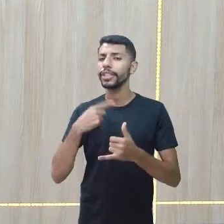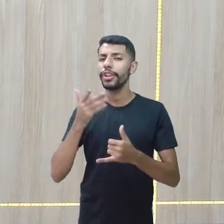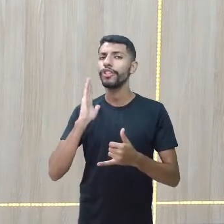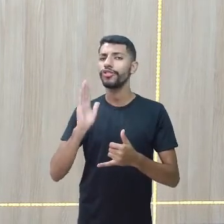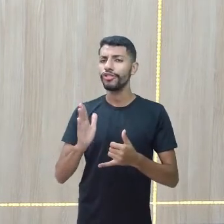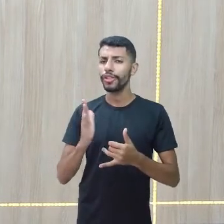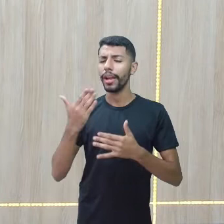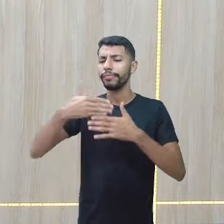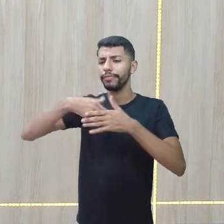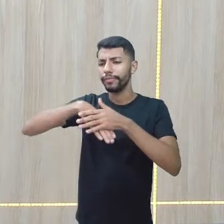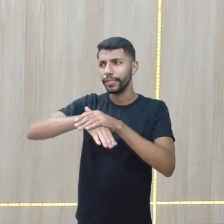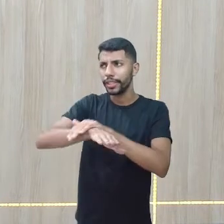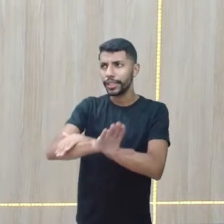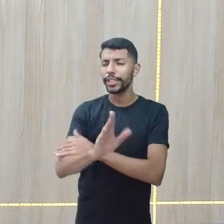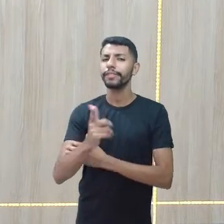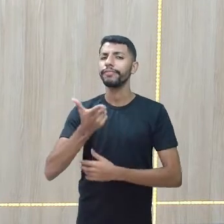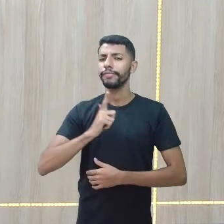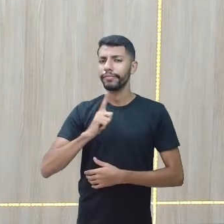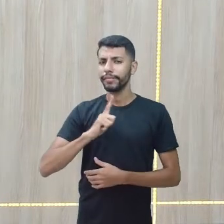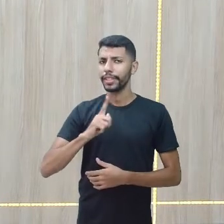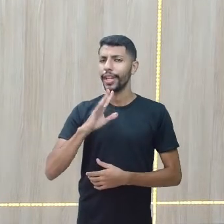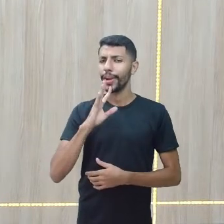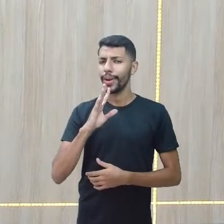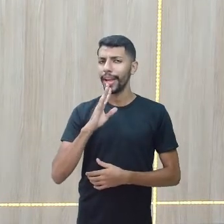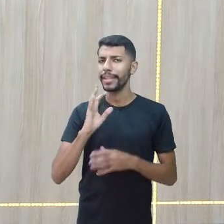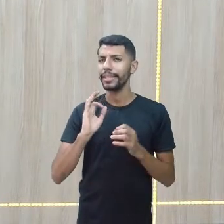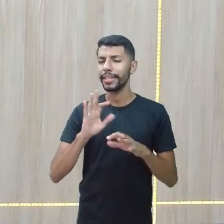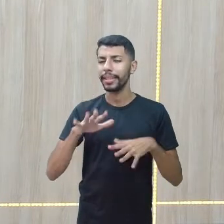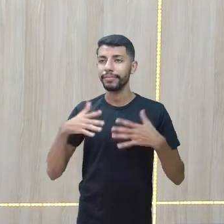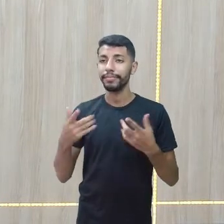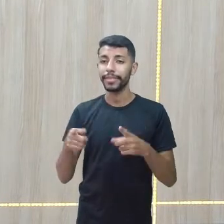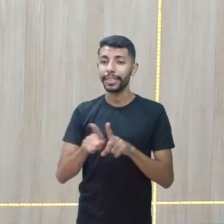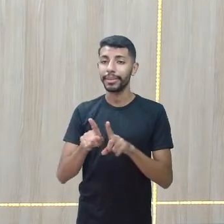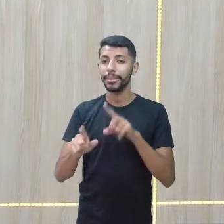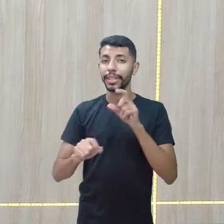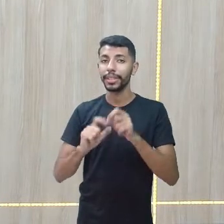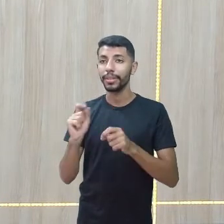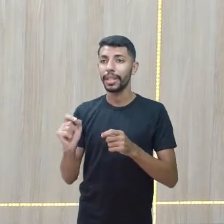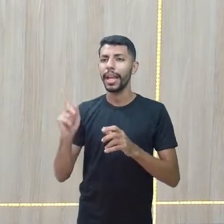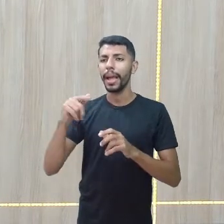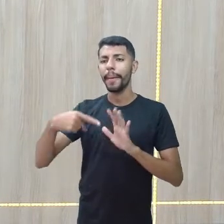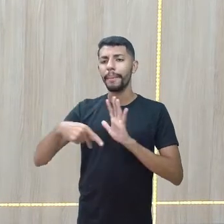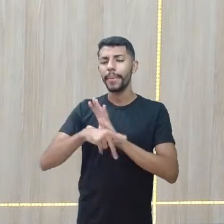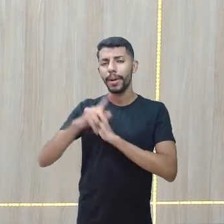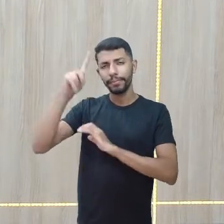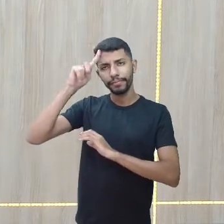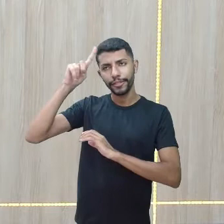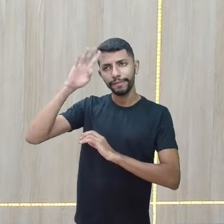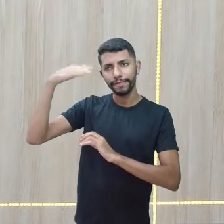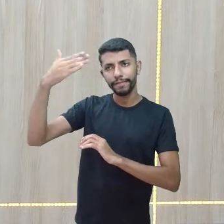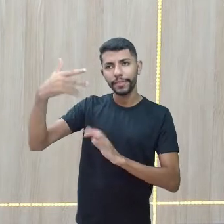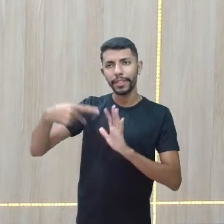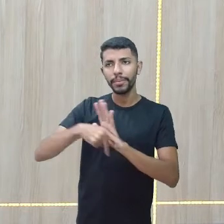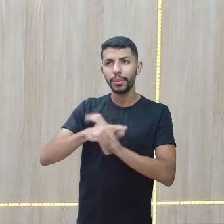familiarizado com eles e que fazem parte de verdade do dia a dia do estudante.